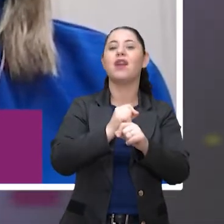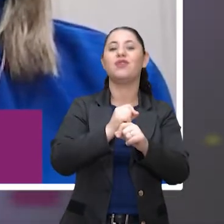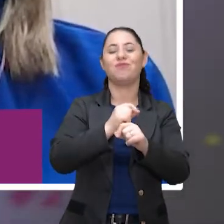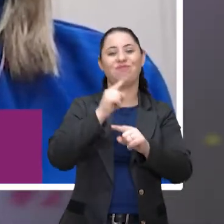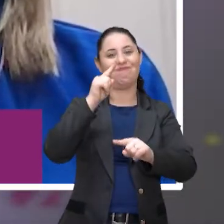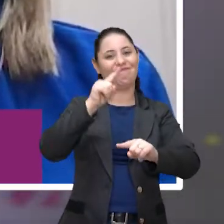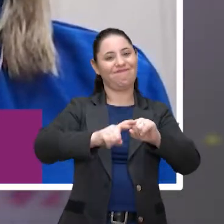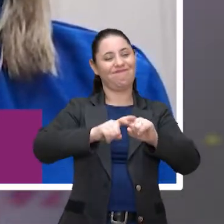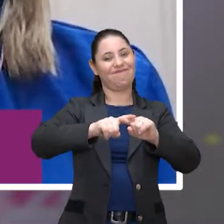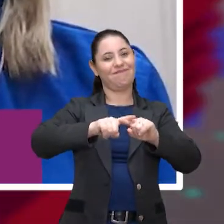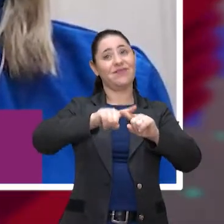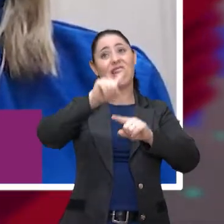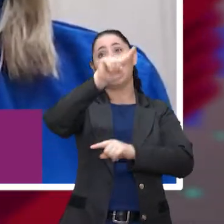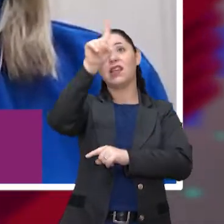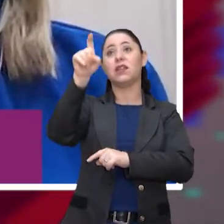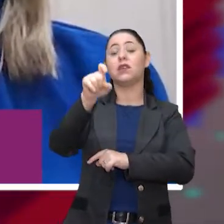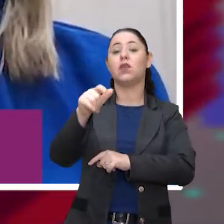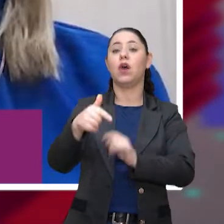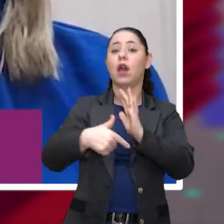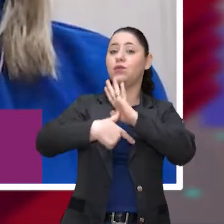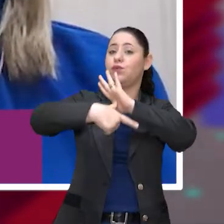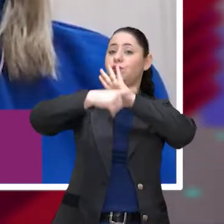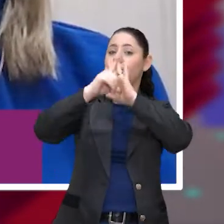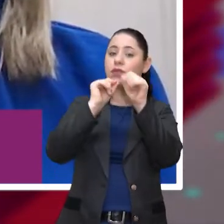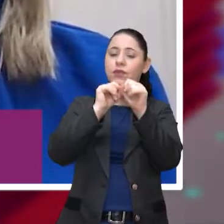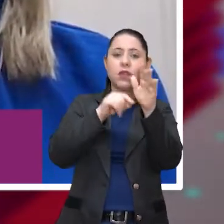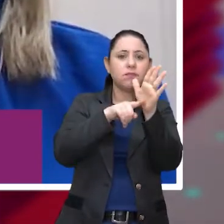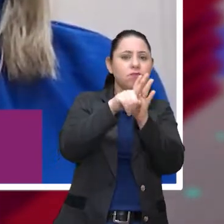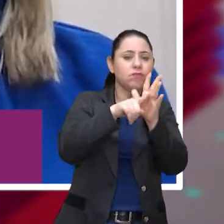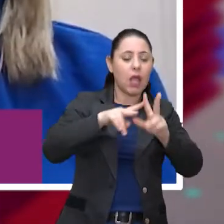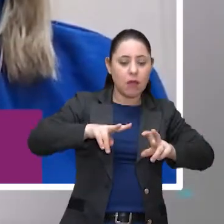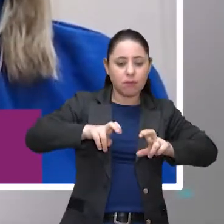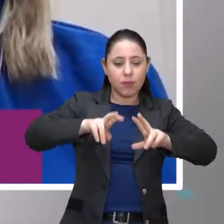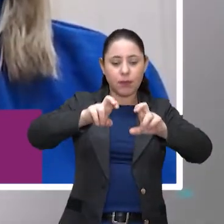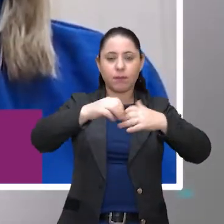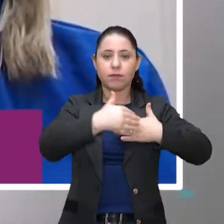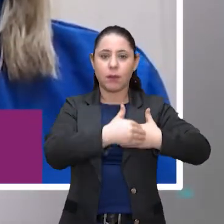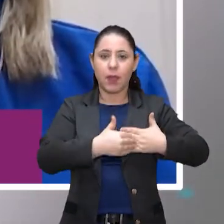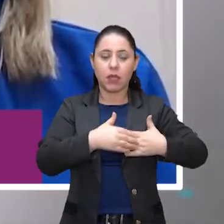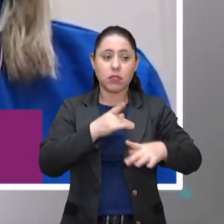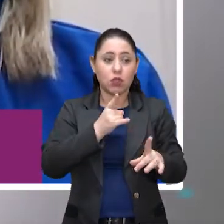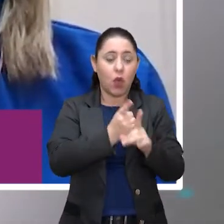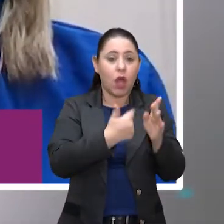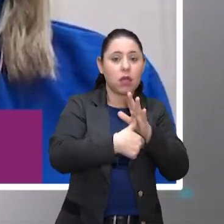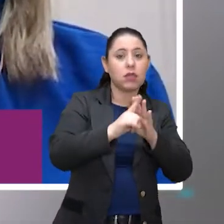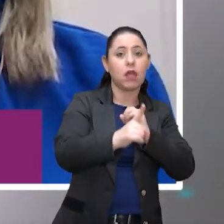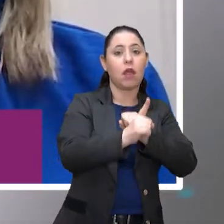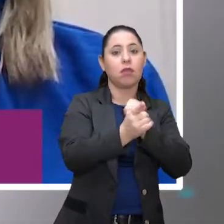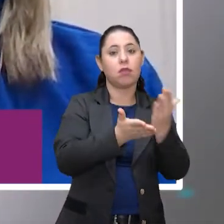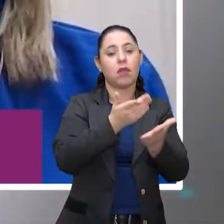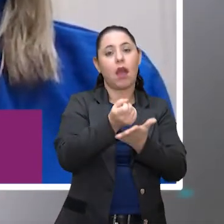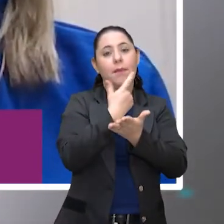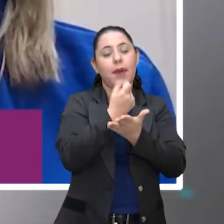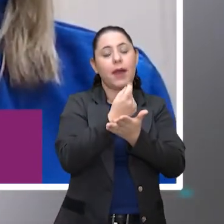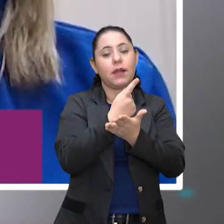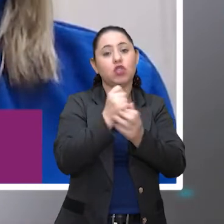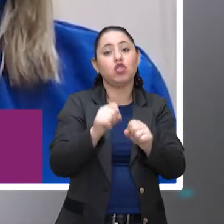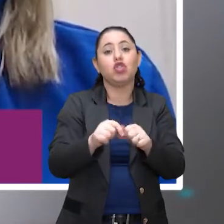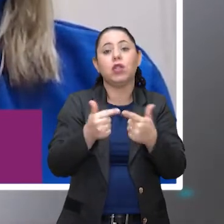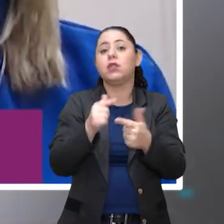mais cedo a gente fizer o diagnóstico de um câncer de mama, por exemplo, mais cedo é o tratamento e maior a chance de